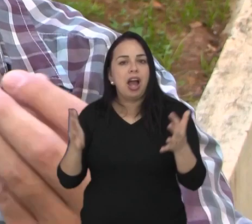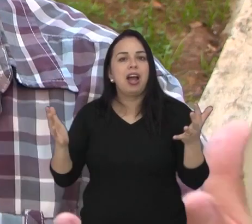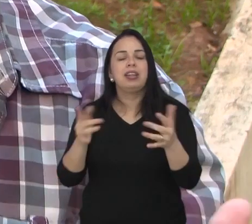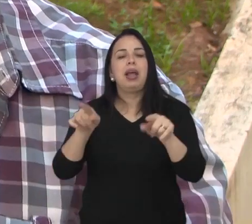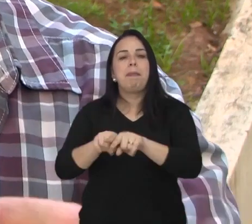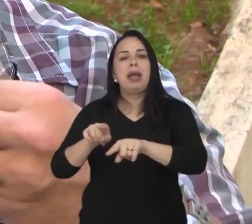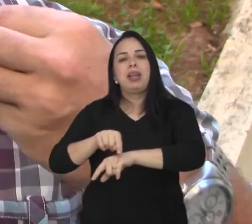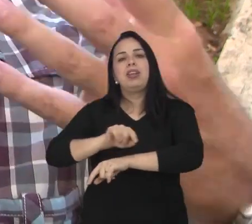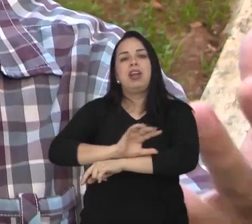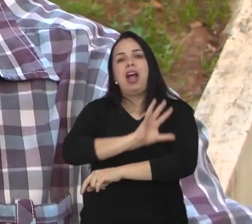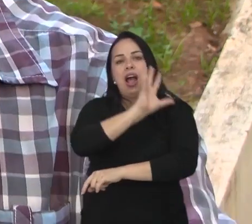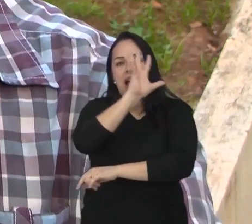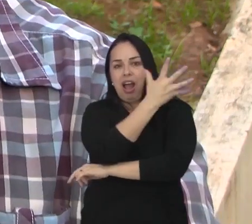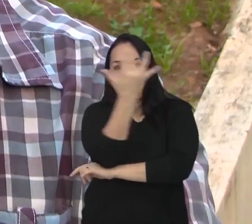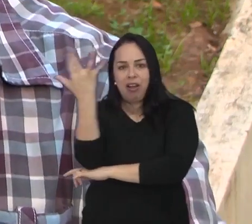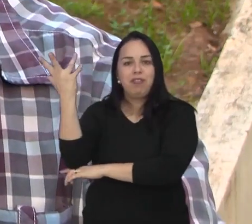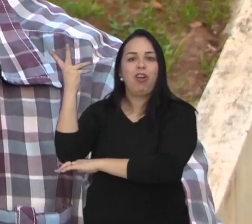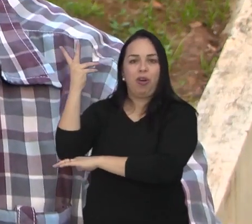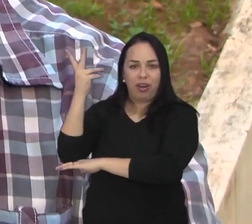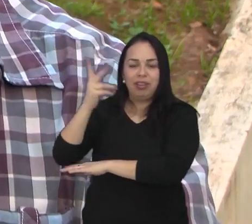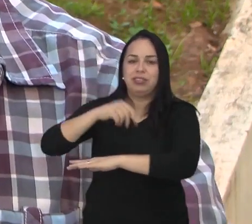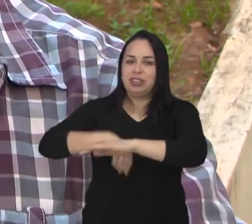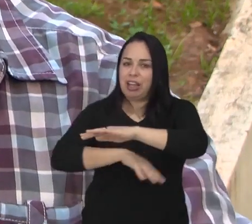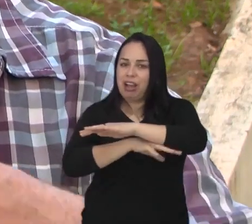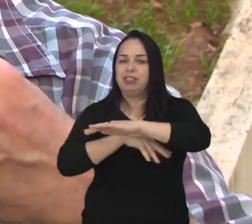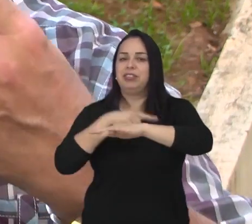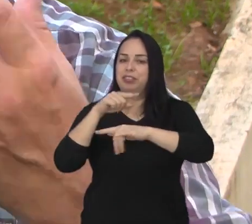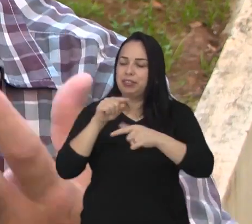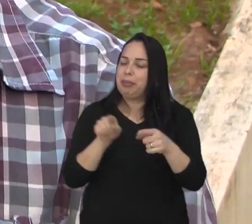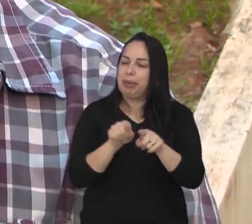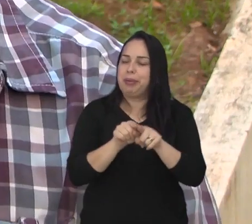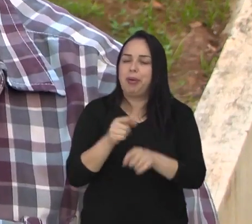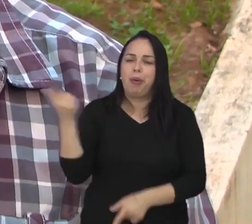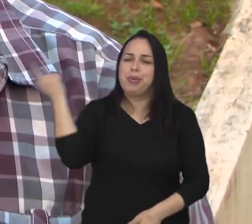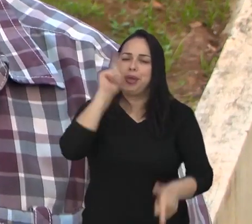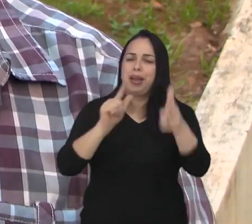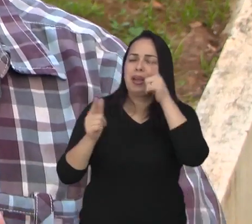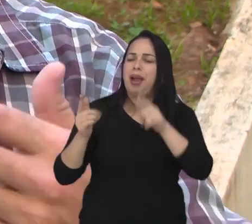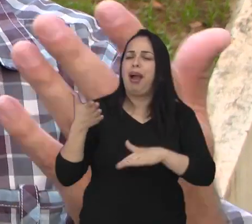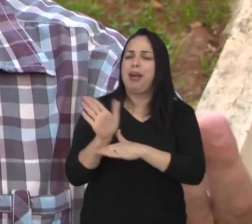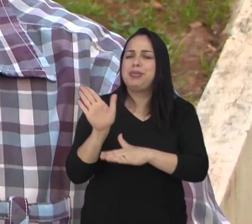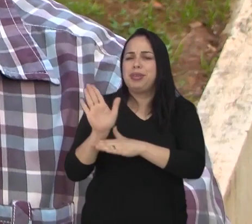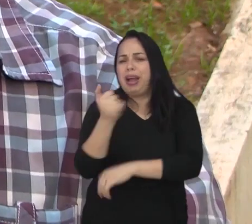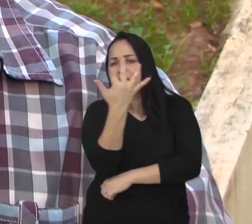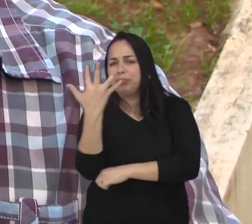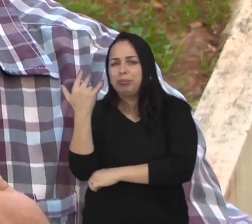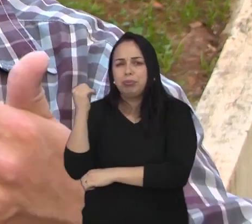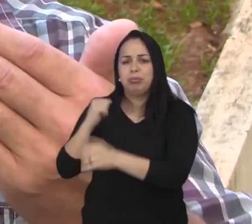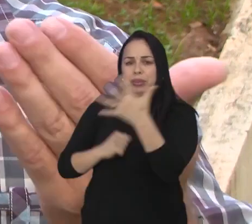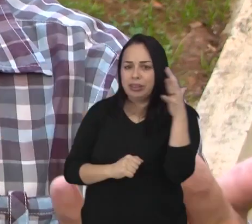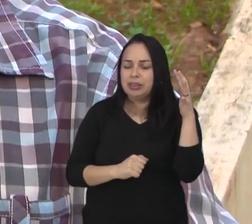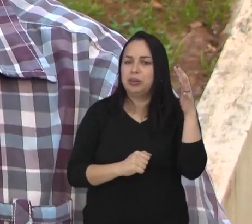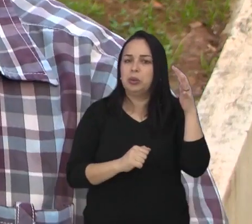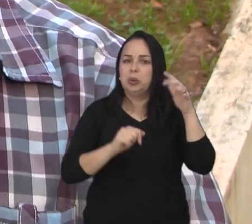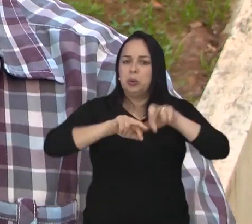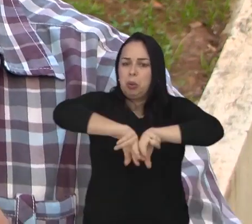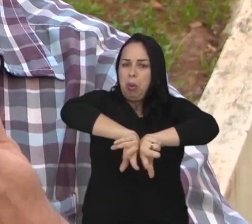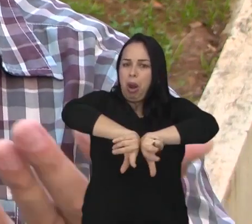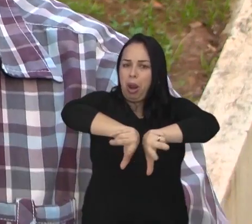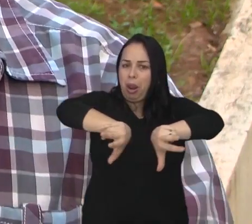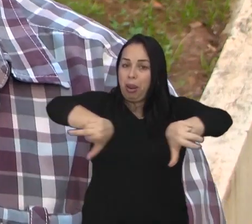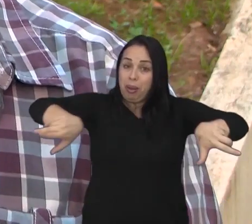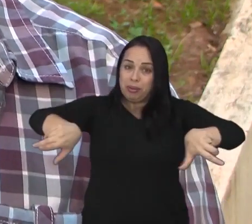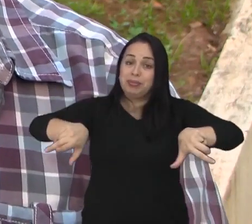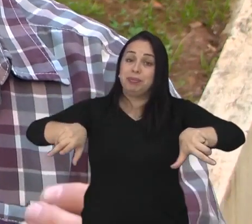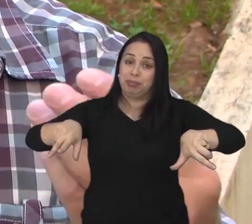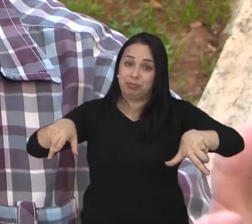gente fortalece, aumenta a nossa flora local, a nossa flora nativa, e com isso também gera ganhos ambientais com